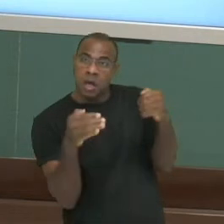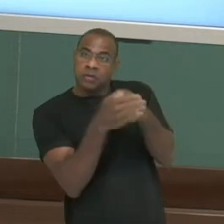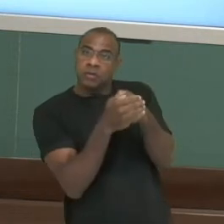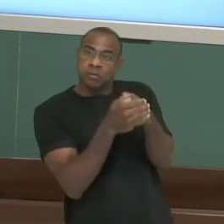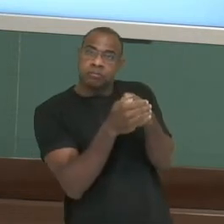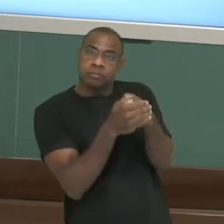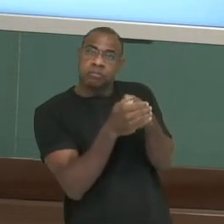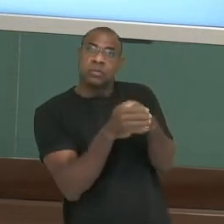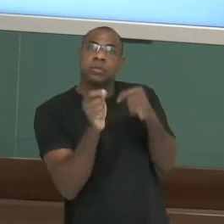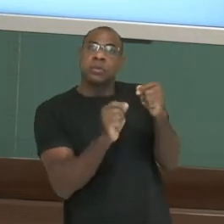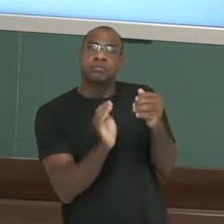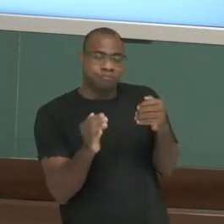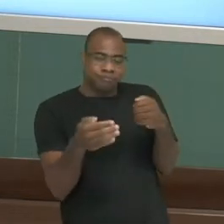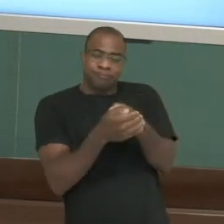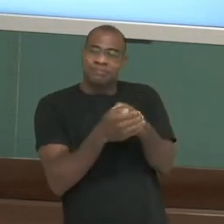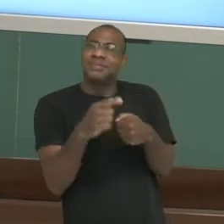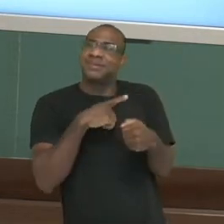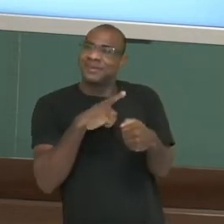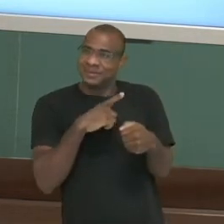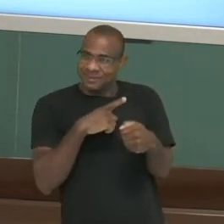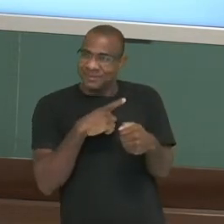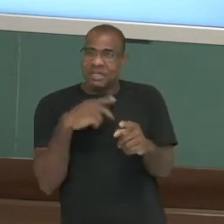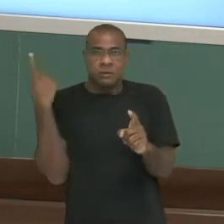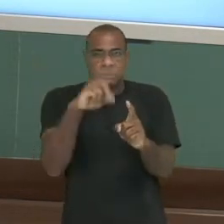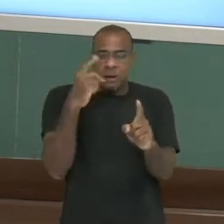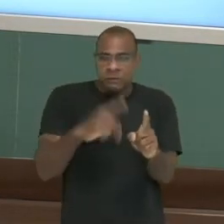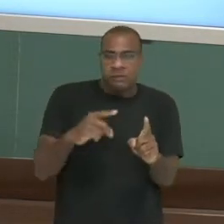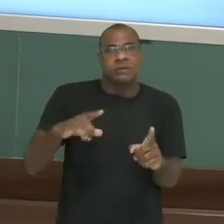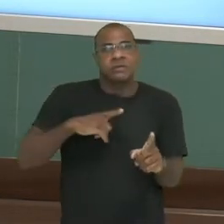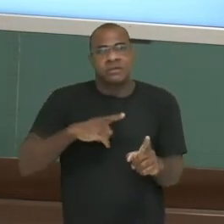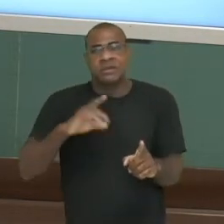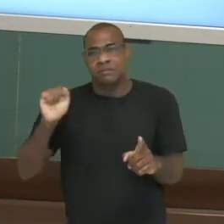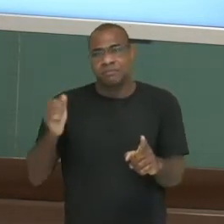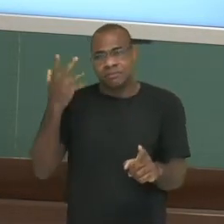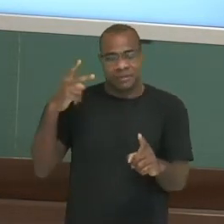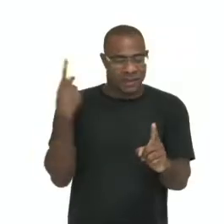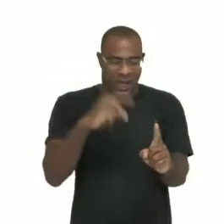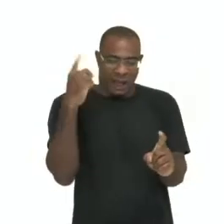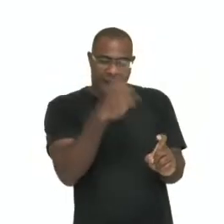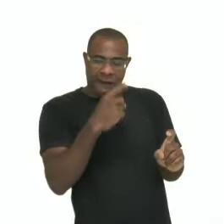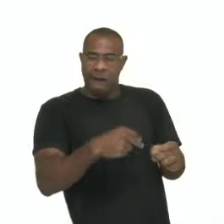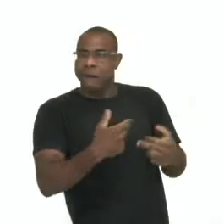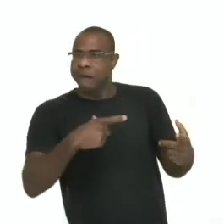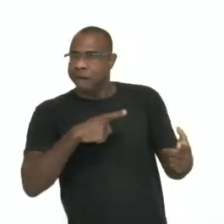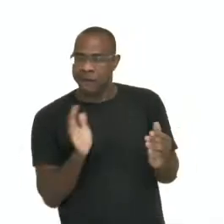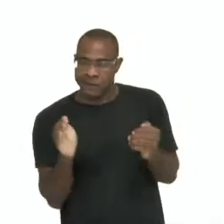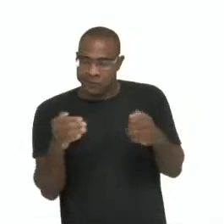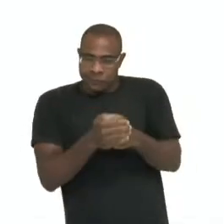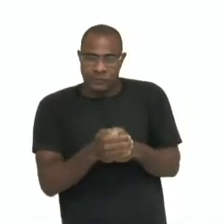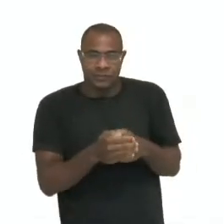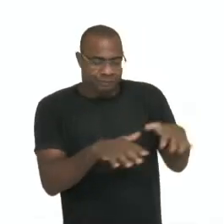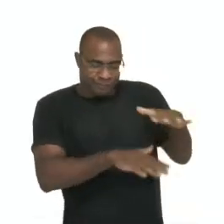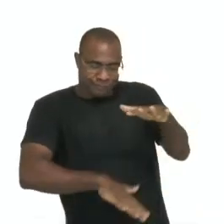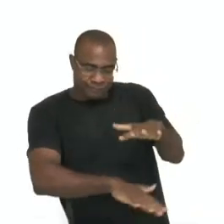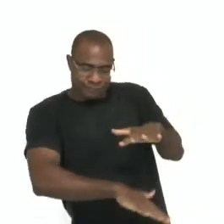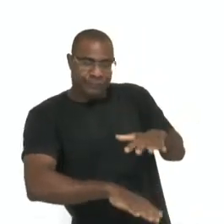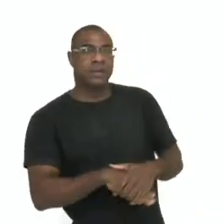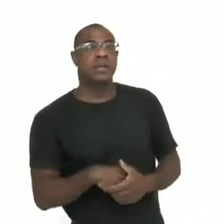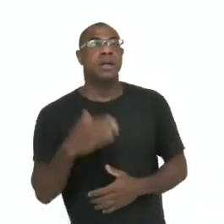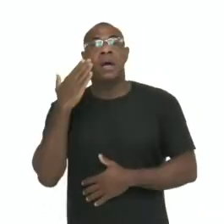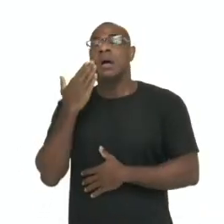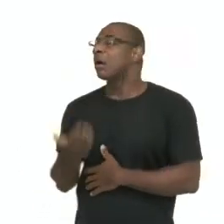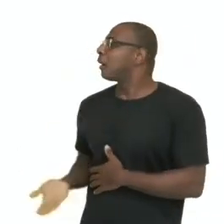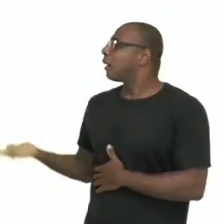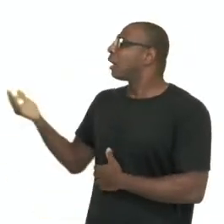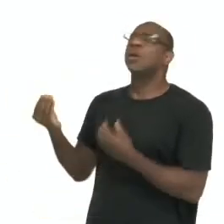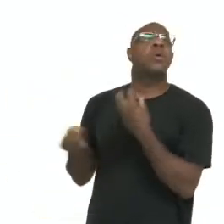da repressão militar durante esse período. Como assim repressão? Para obter informações dos chamados